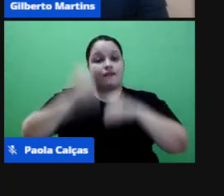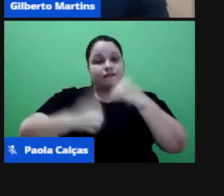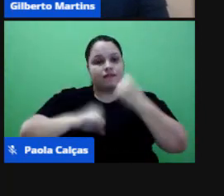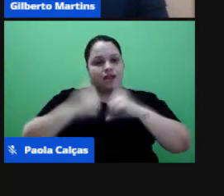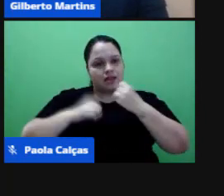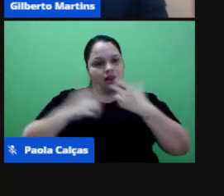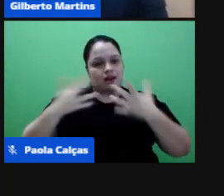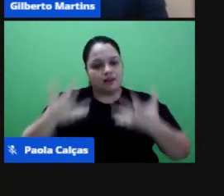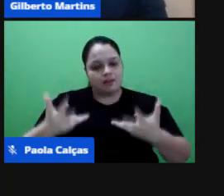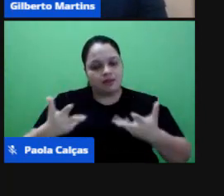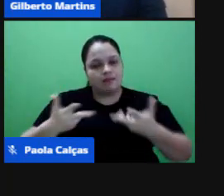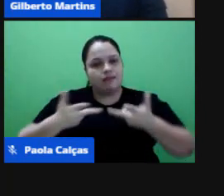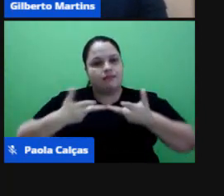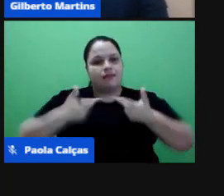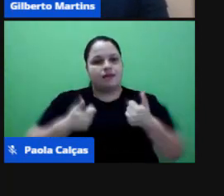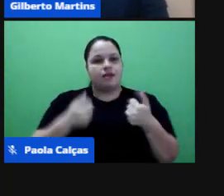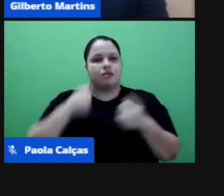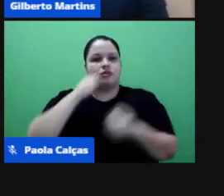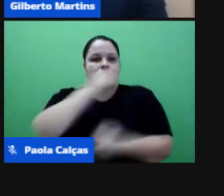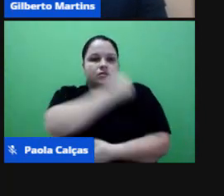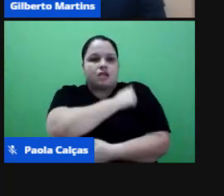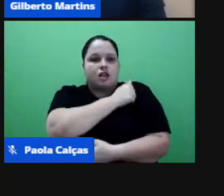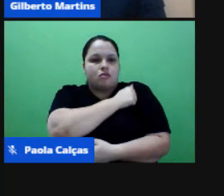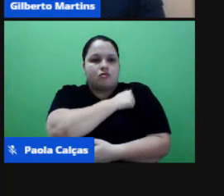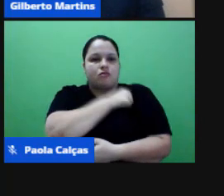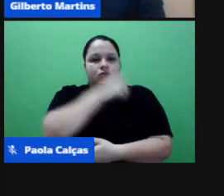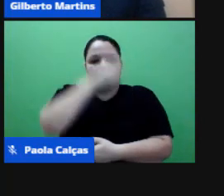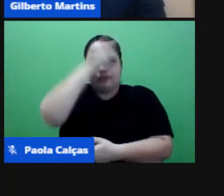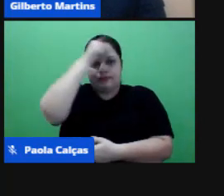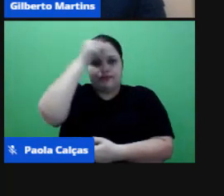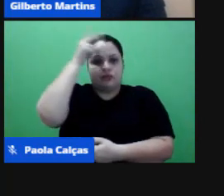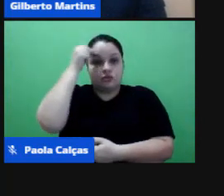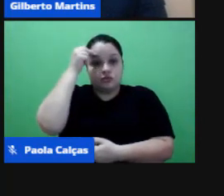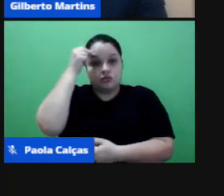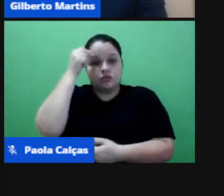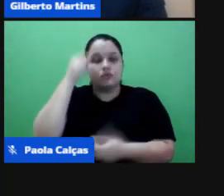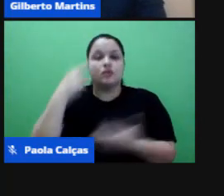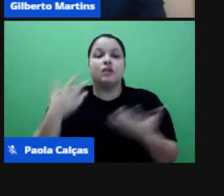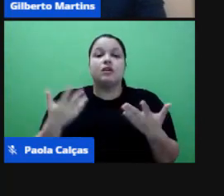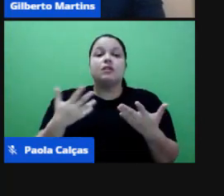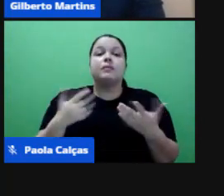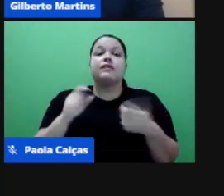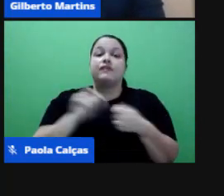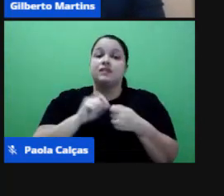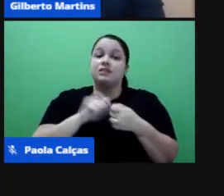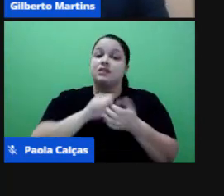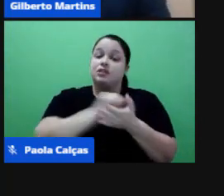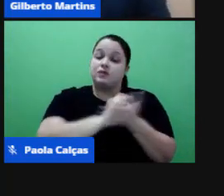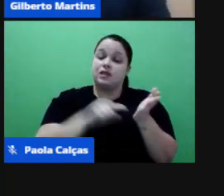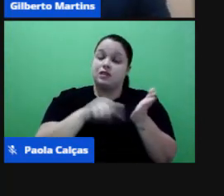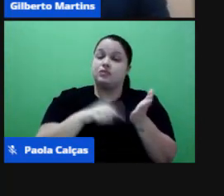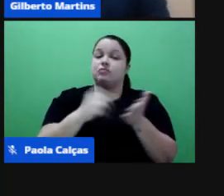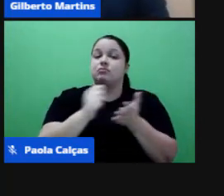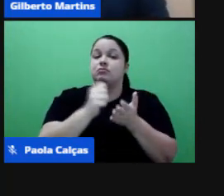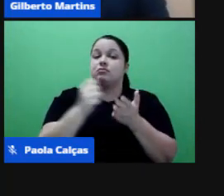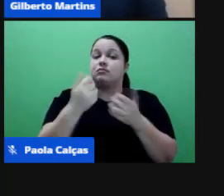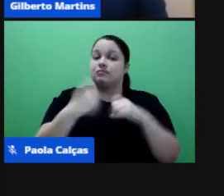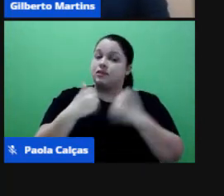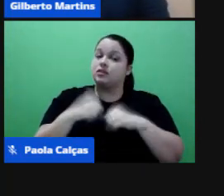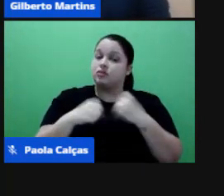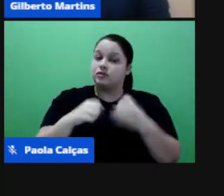da REME por meio da aplicação de atividades diagnósticas, alinhada sempre ao